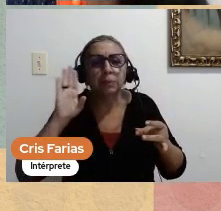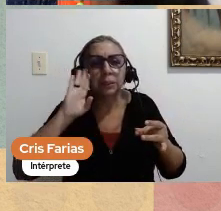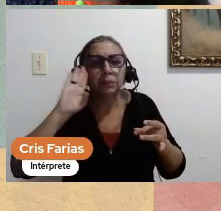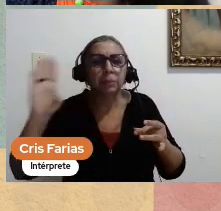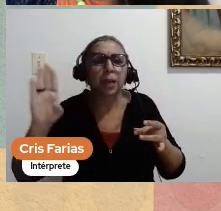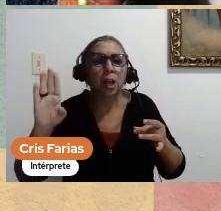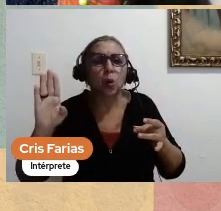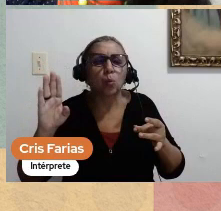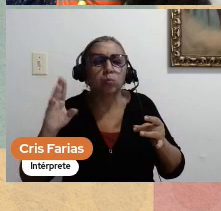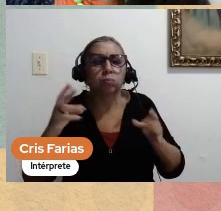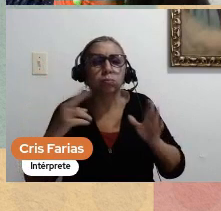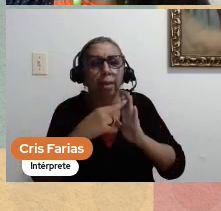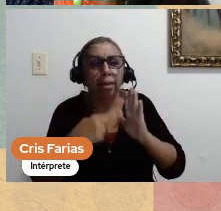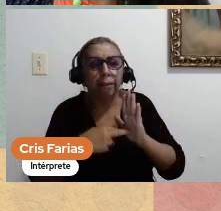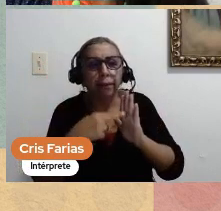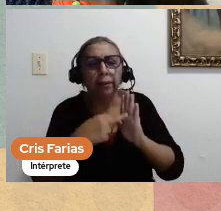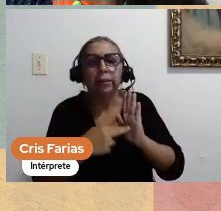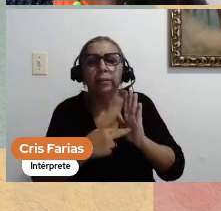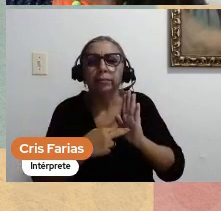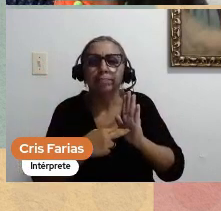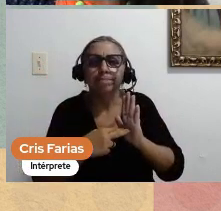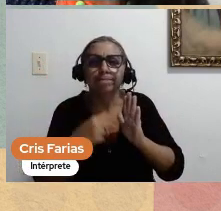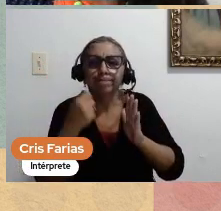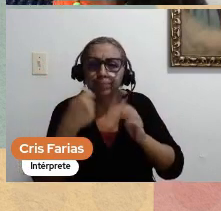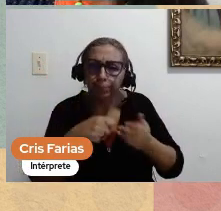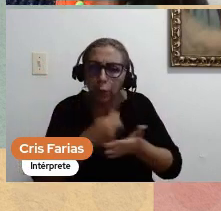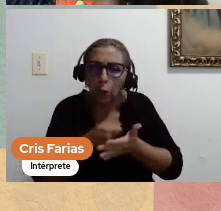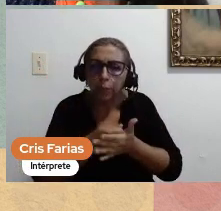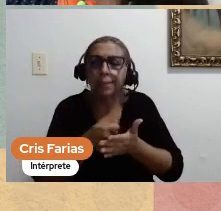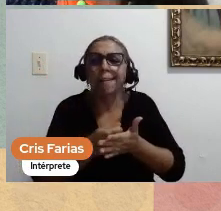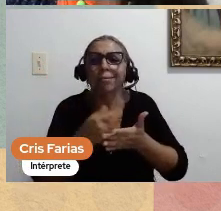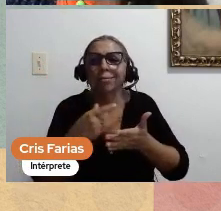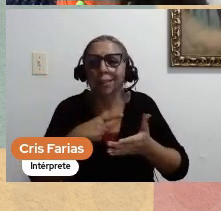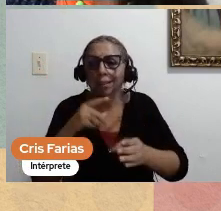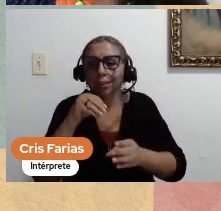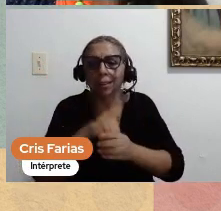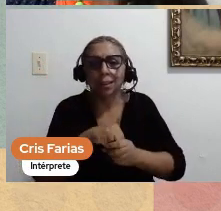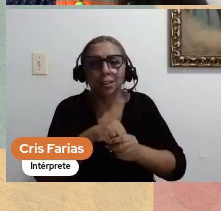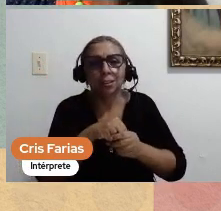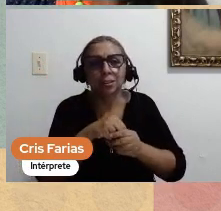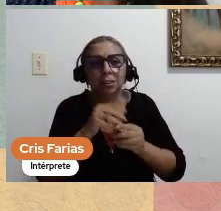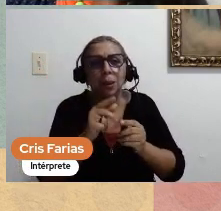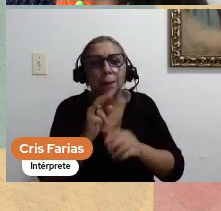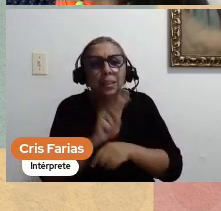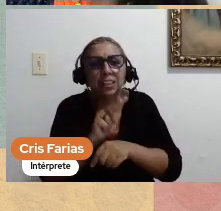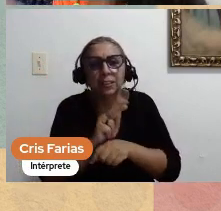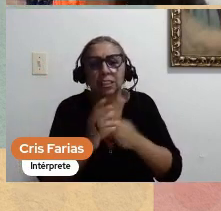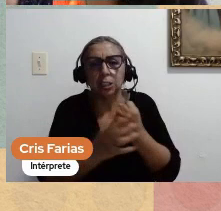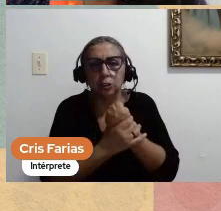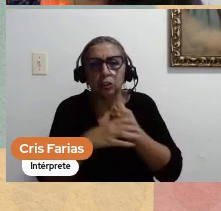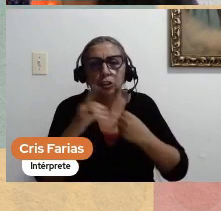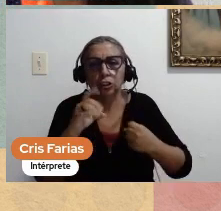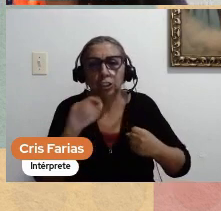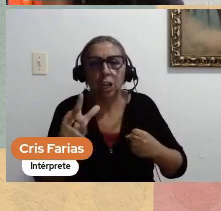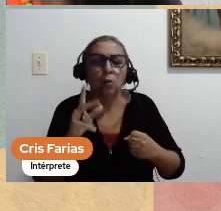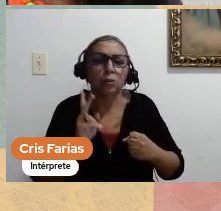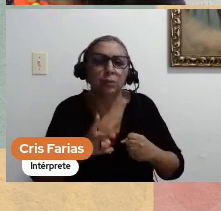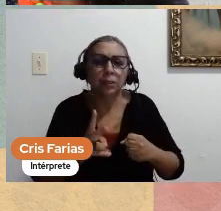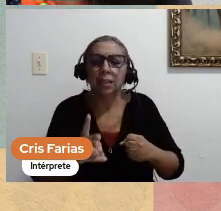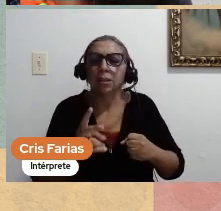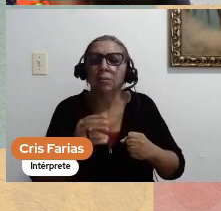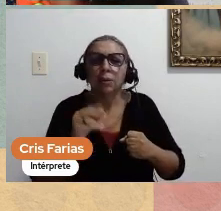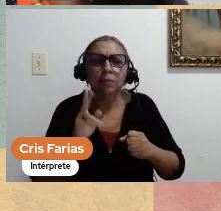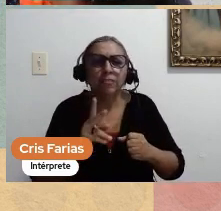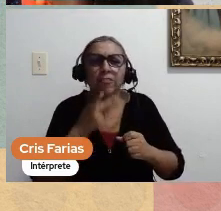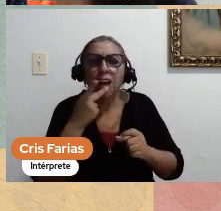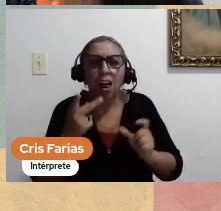que precisam estar, né, conter nas iniciativas de preservação digital. Então, por isso que ele é sempre muito